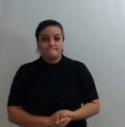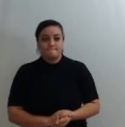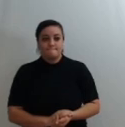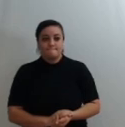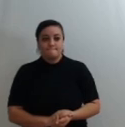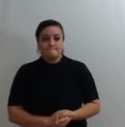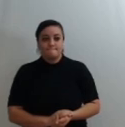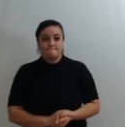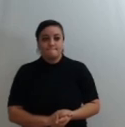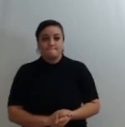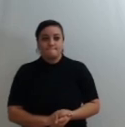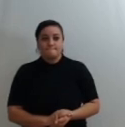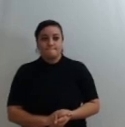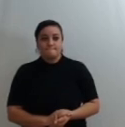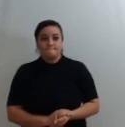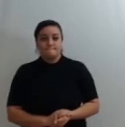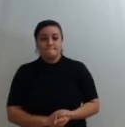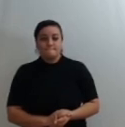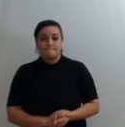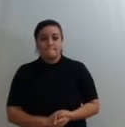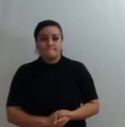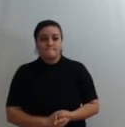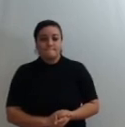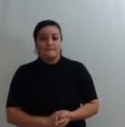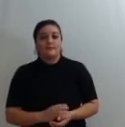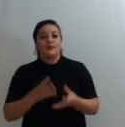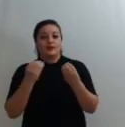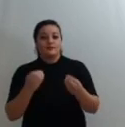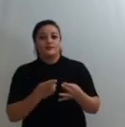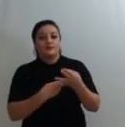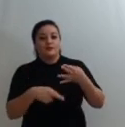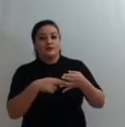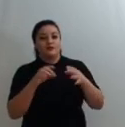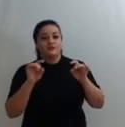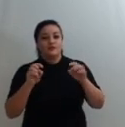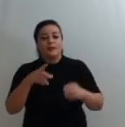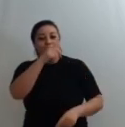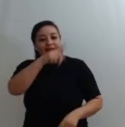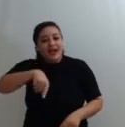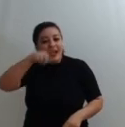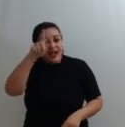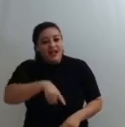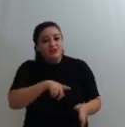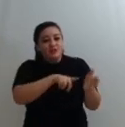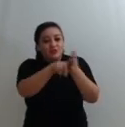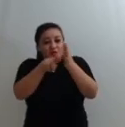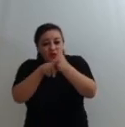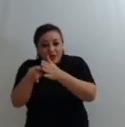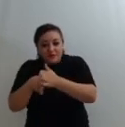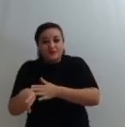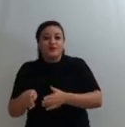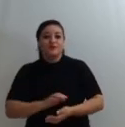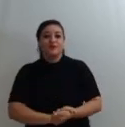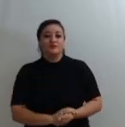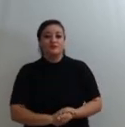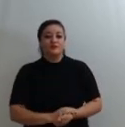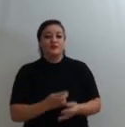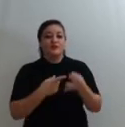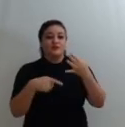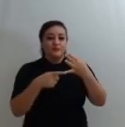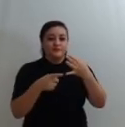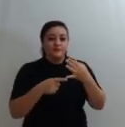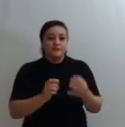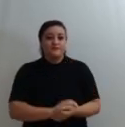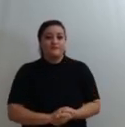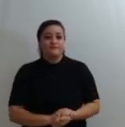Deu-se provimento ao recurso. Foi provido o recurso especial para anular o interrogatório de recorrente e determinar que o juiz de primeiro grau proceda